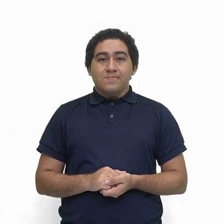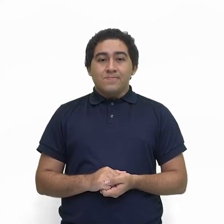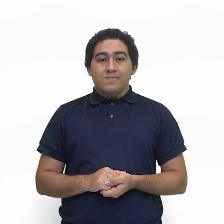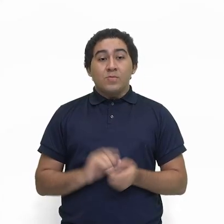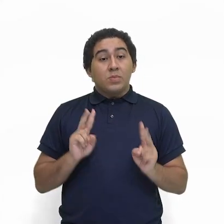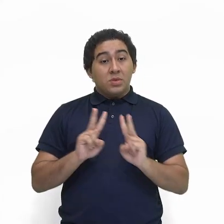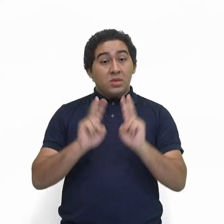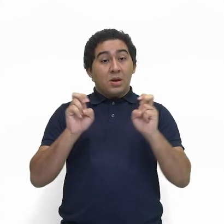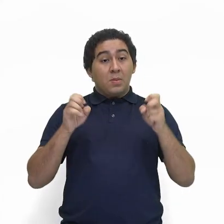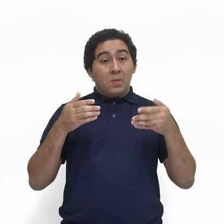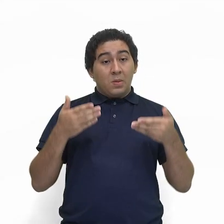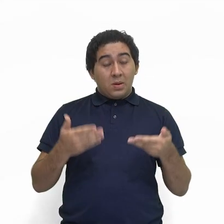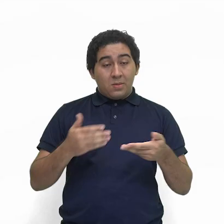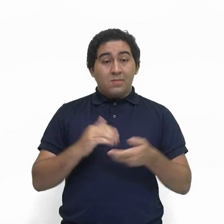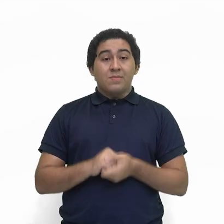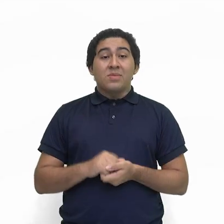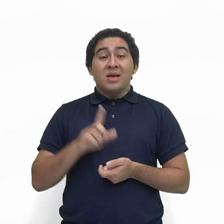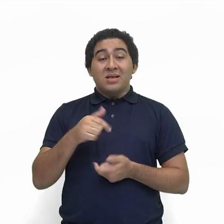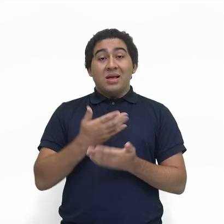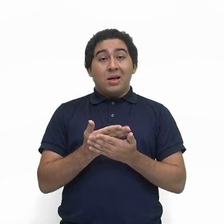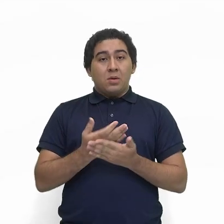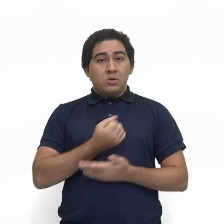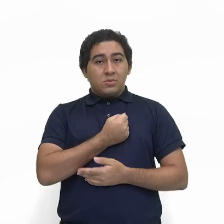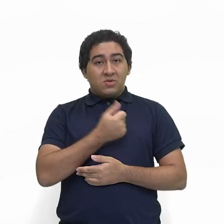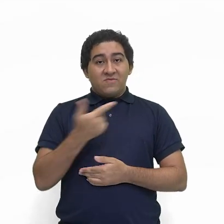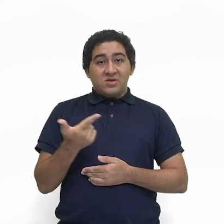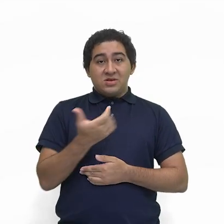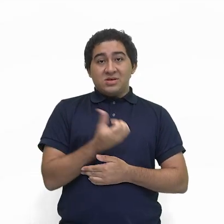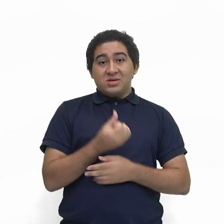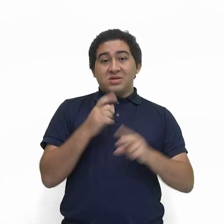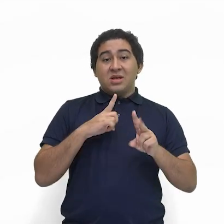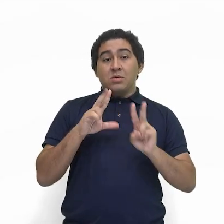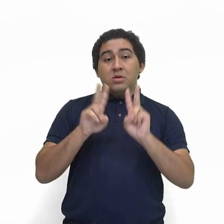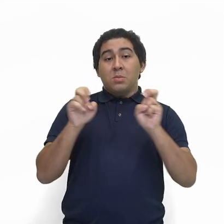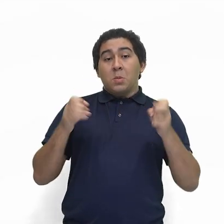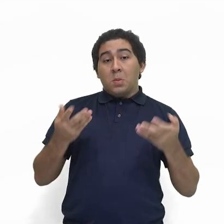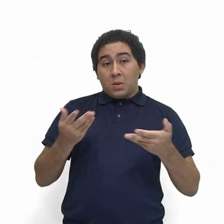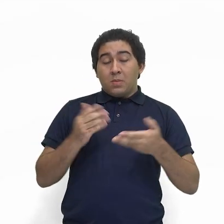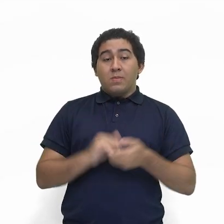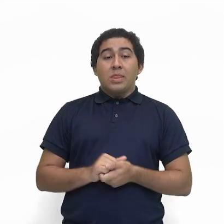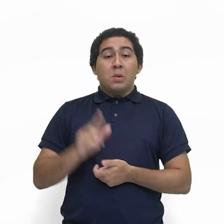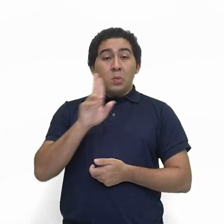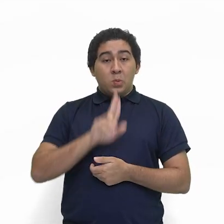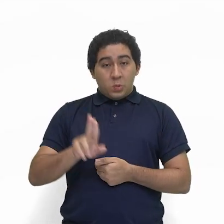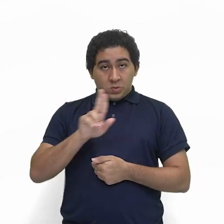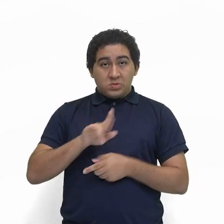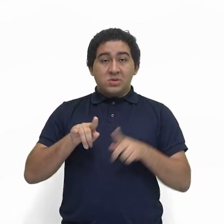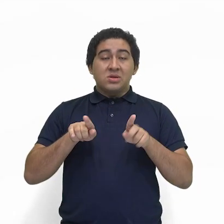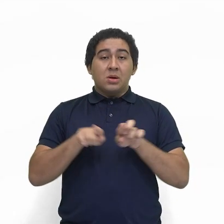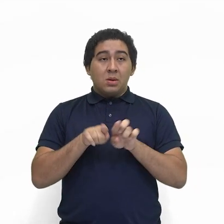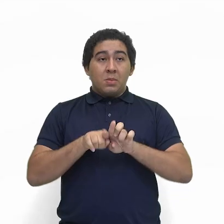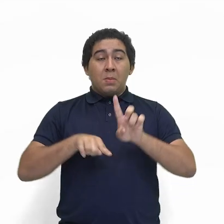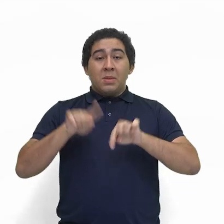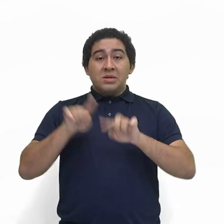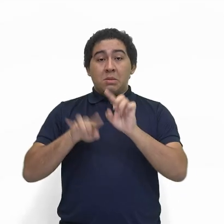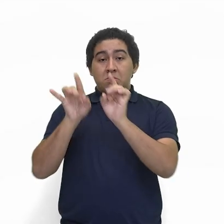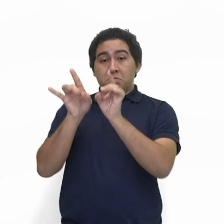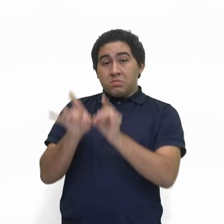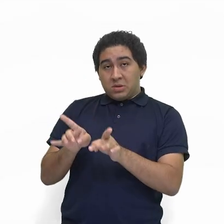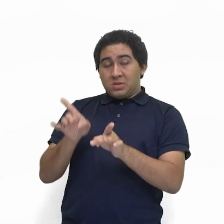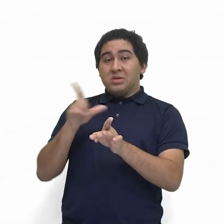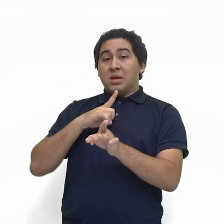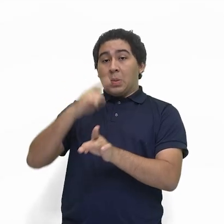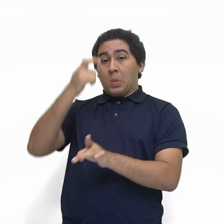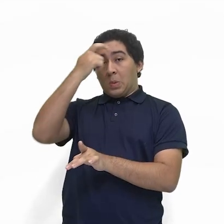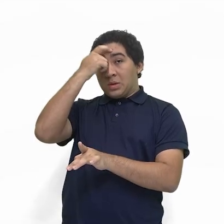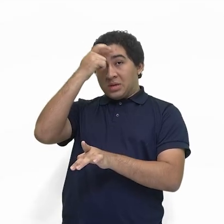Objeto de conhecimento e nesta aula 26, você tem o seguinte objeto de conhecimento: uso e descarte